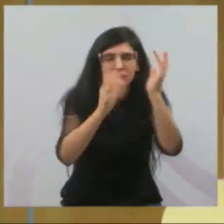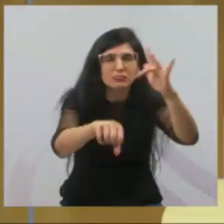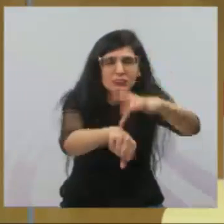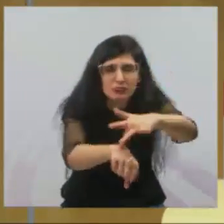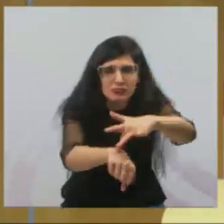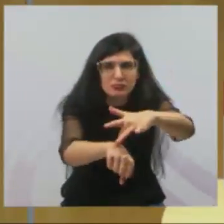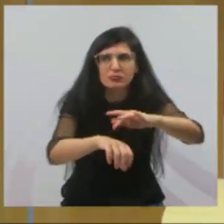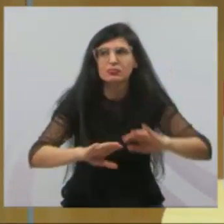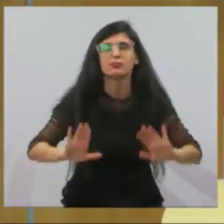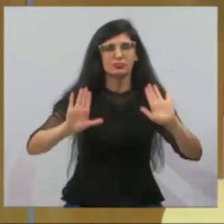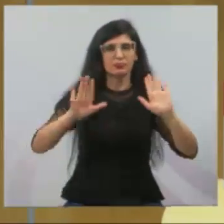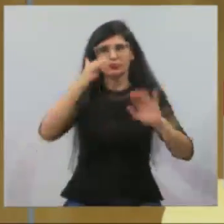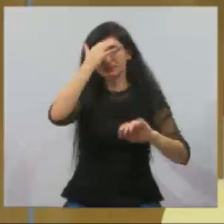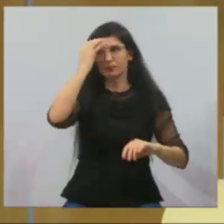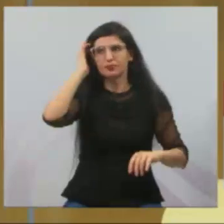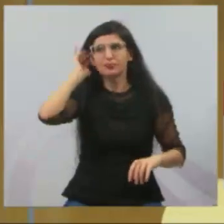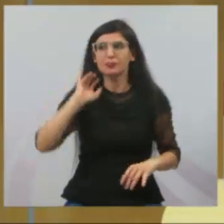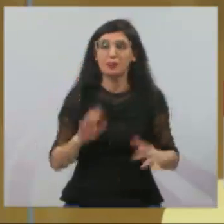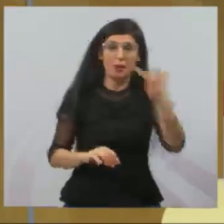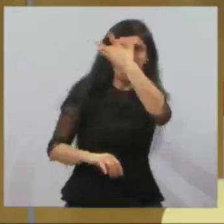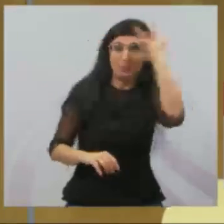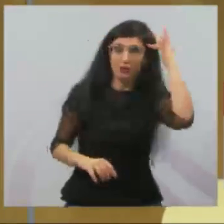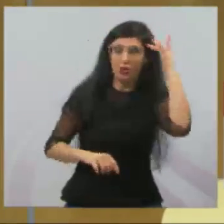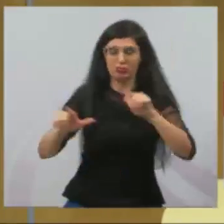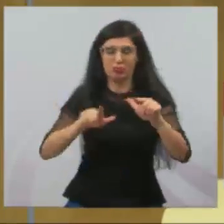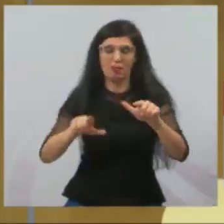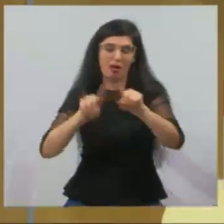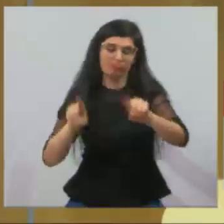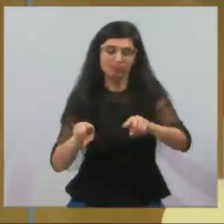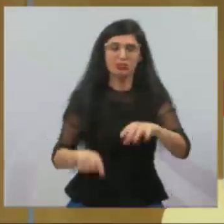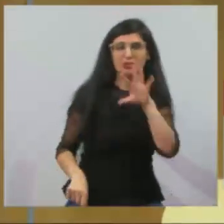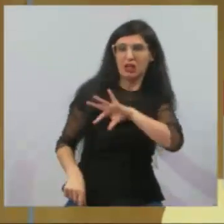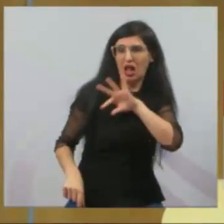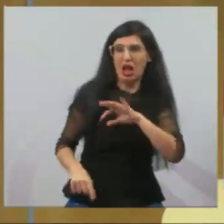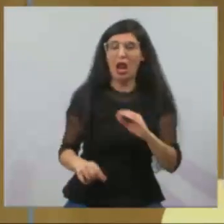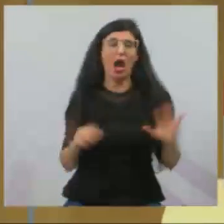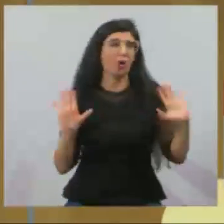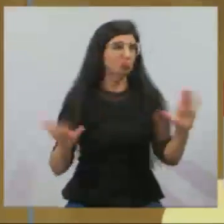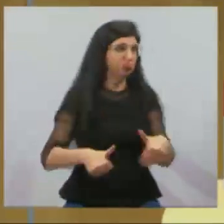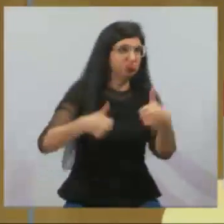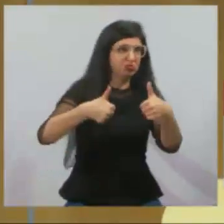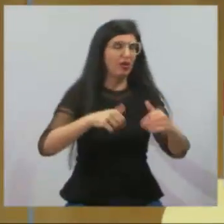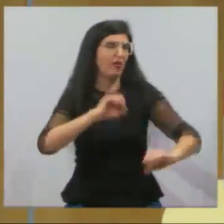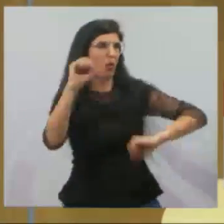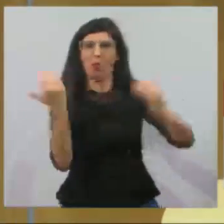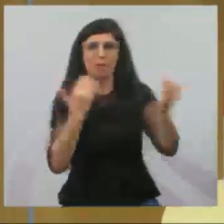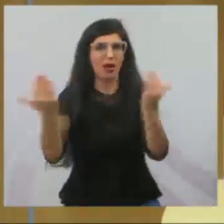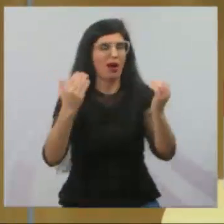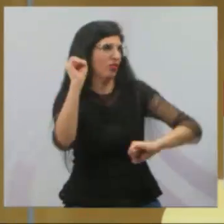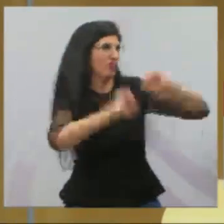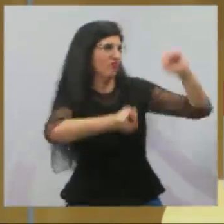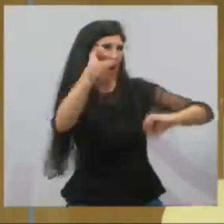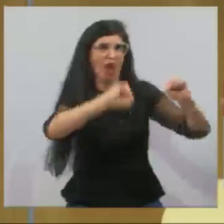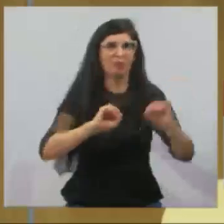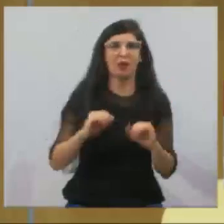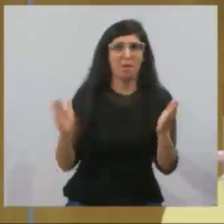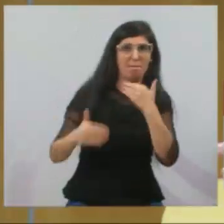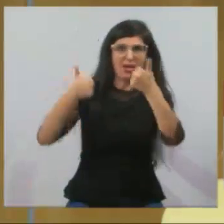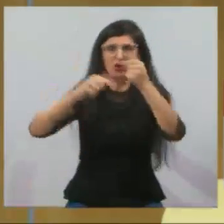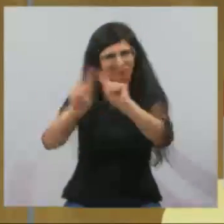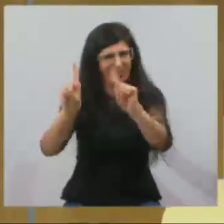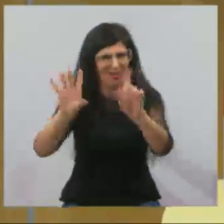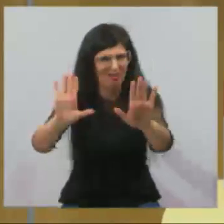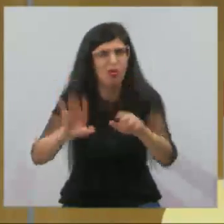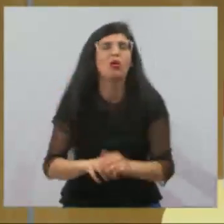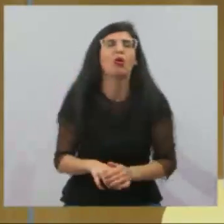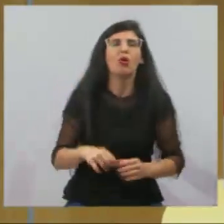mais benefício do que o trabalhador normal aí das fábricas. Pô, se está numa fábrica, o cara apresentou um Covid, só o cara é afastado,